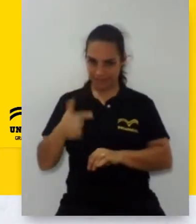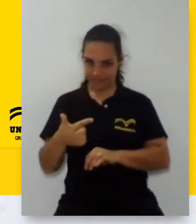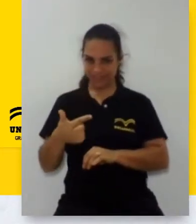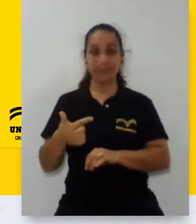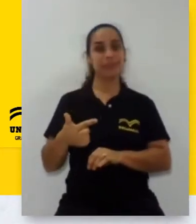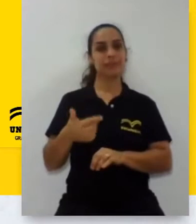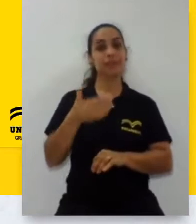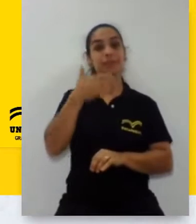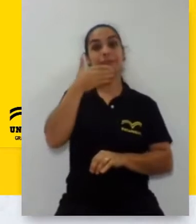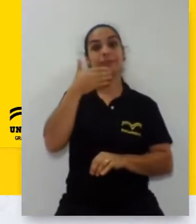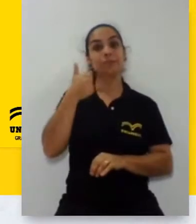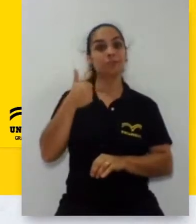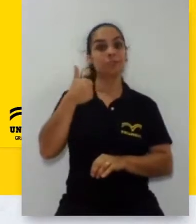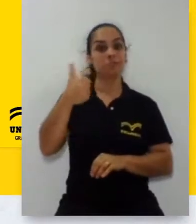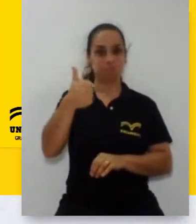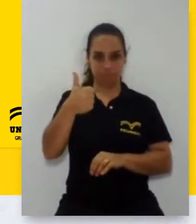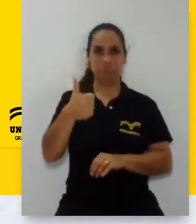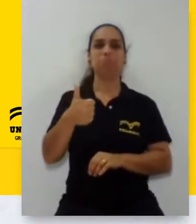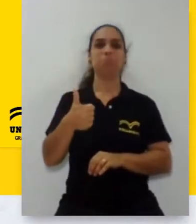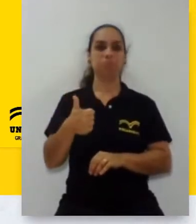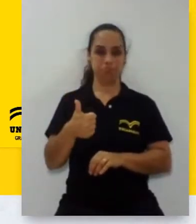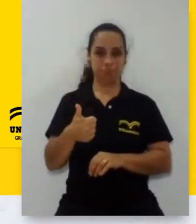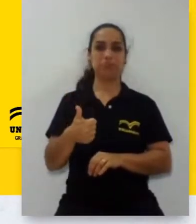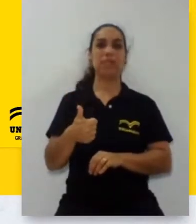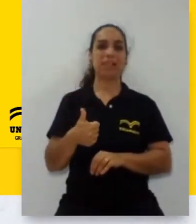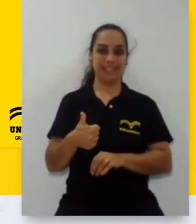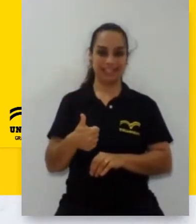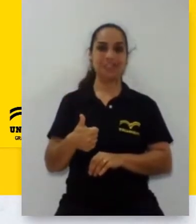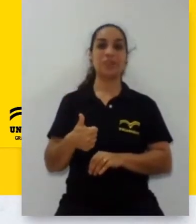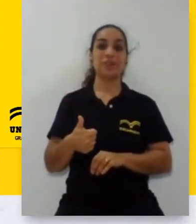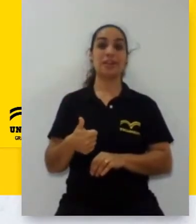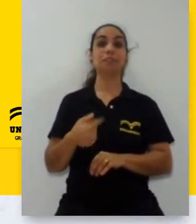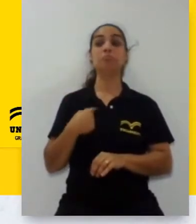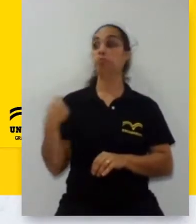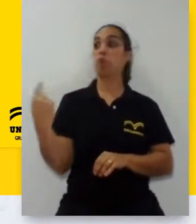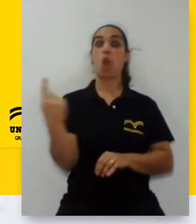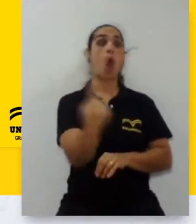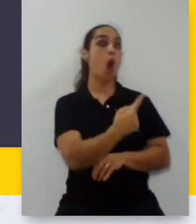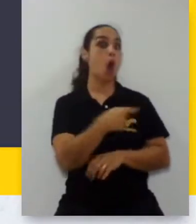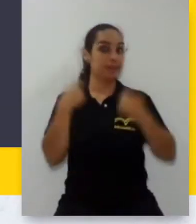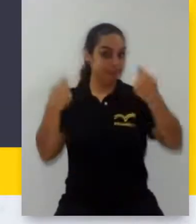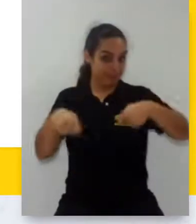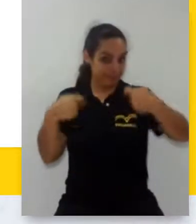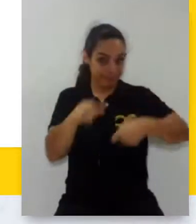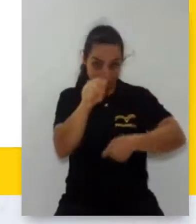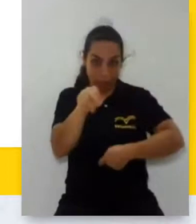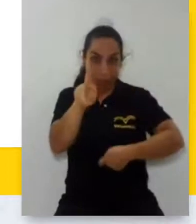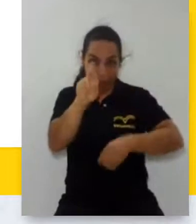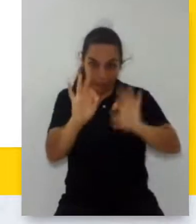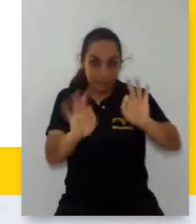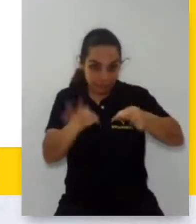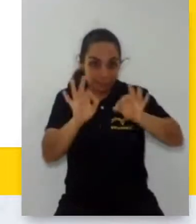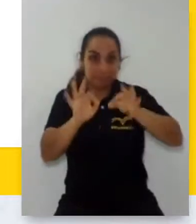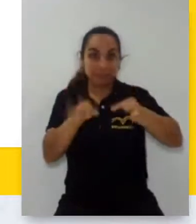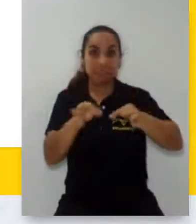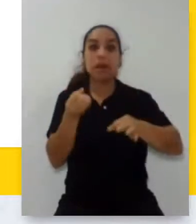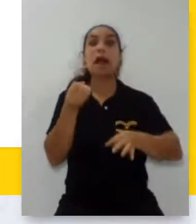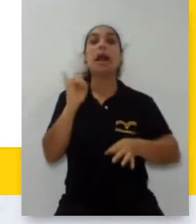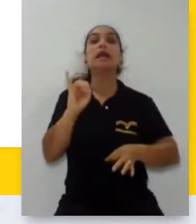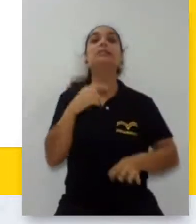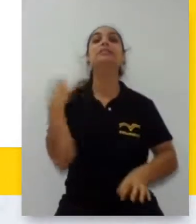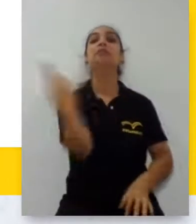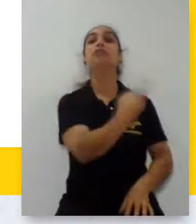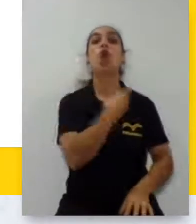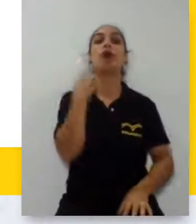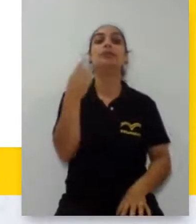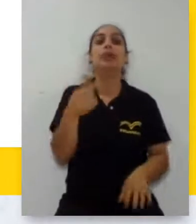quiserem fazer o teste, convido vocês a ficarem uns 2, 3 minutos sem respirar e vamos ver se vocês conseguem continuar assistindo a live. Por favor, não façam